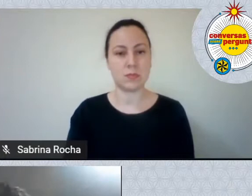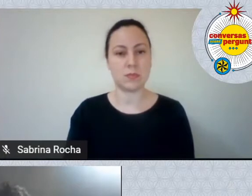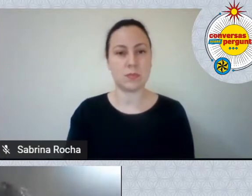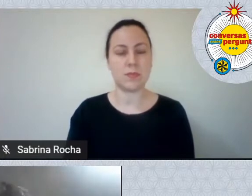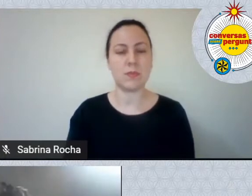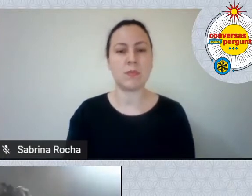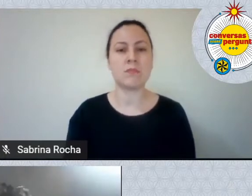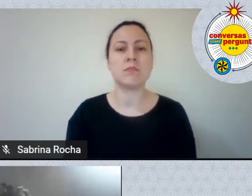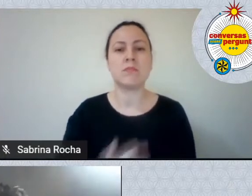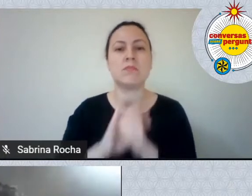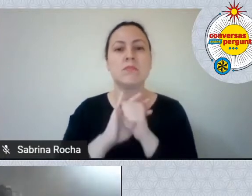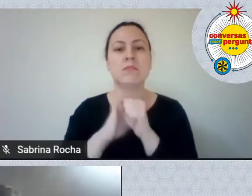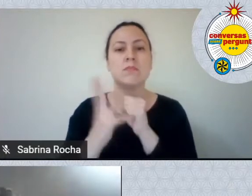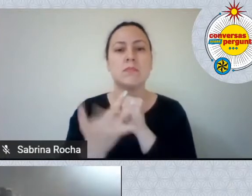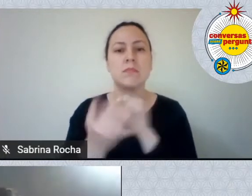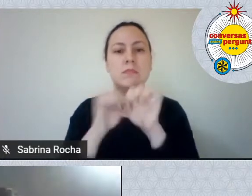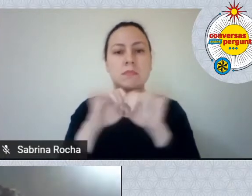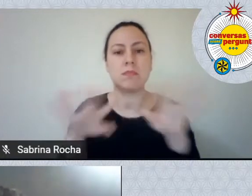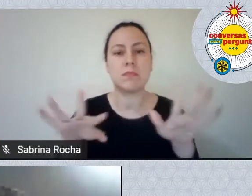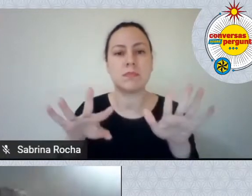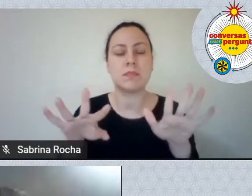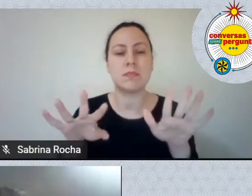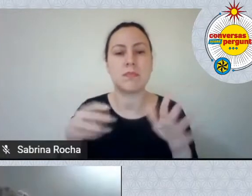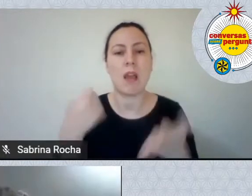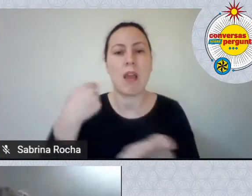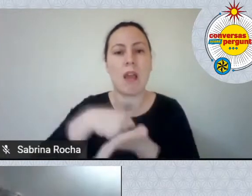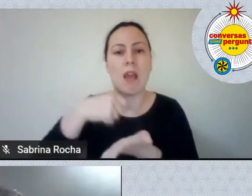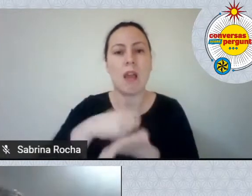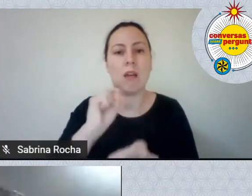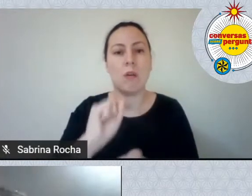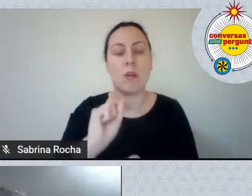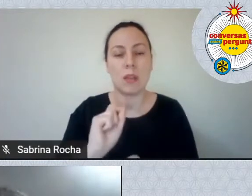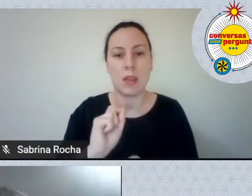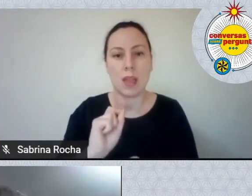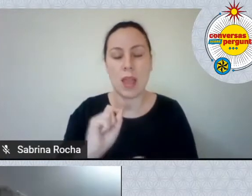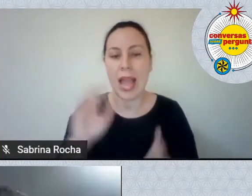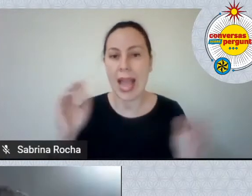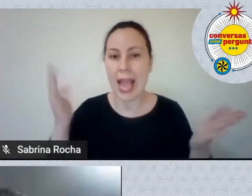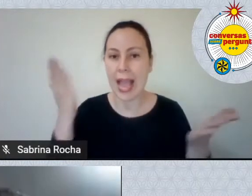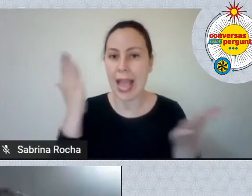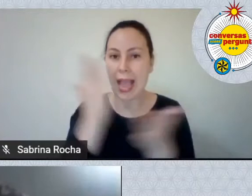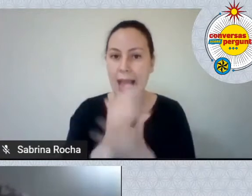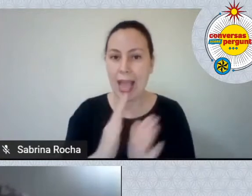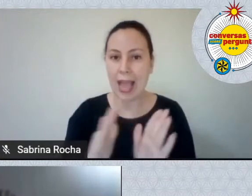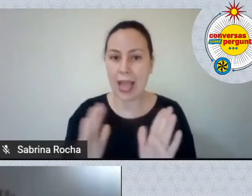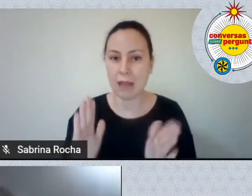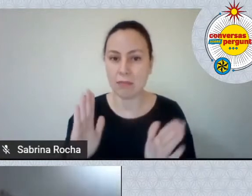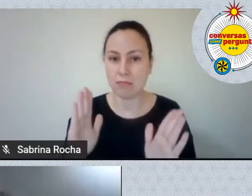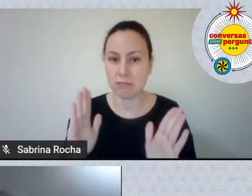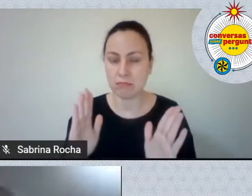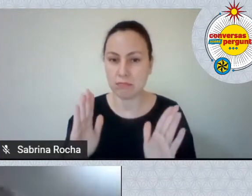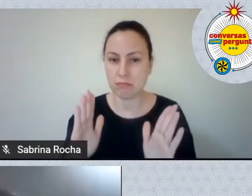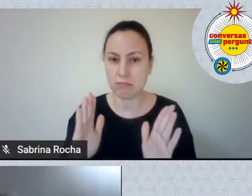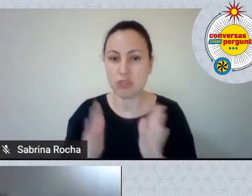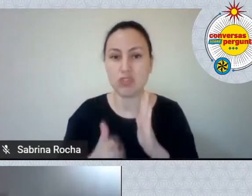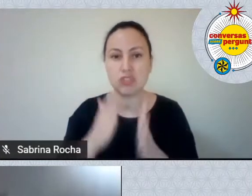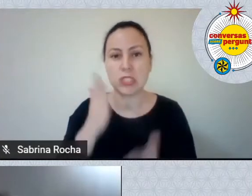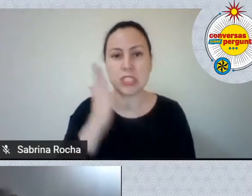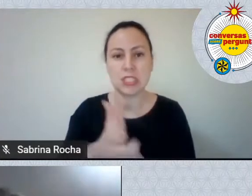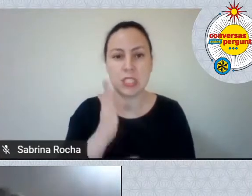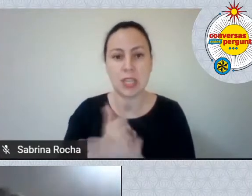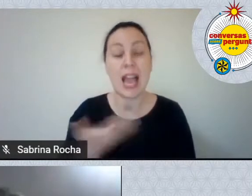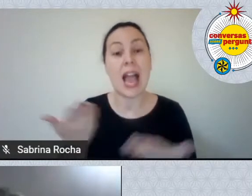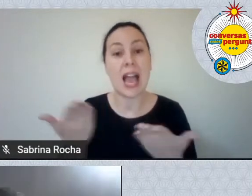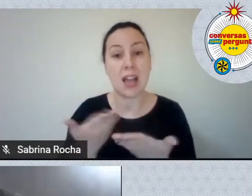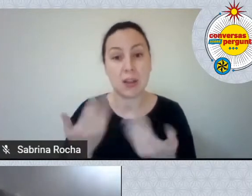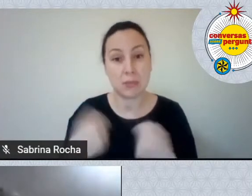epidemia impôs a nós? Acabou o automatismo e o outro lado. Agora, você vai ter que decidir quando você come,